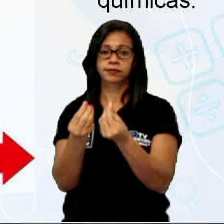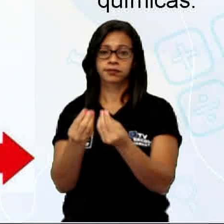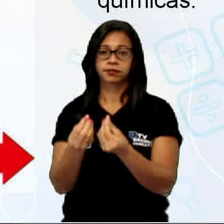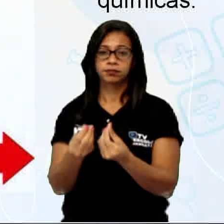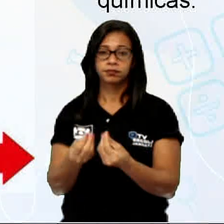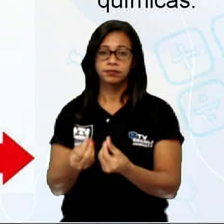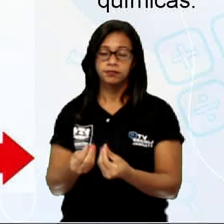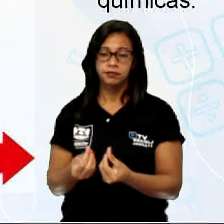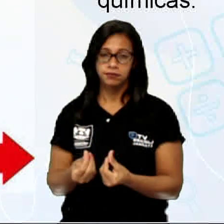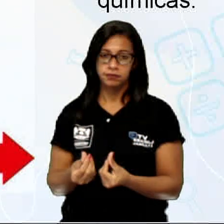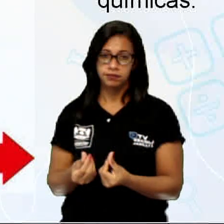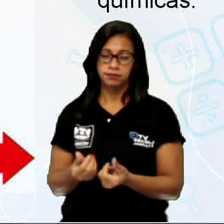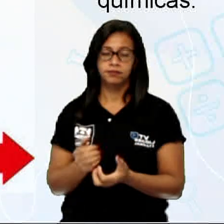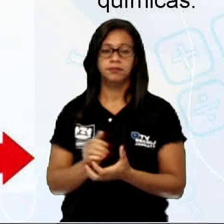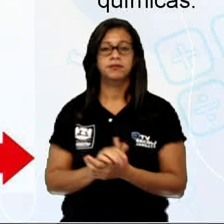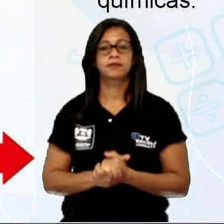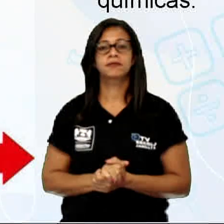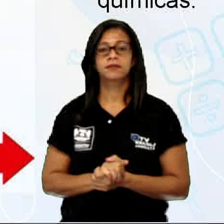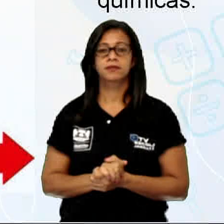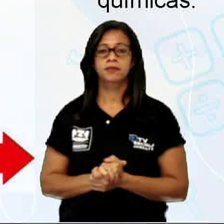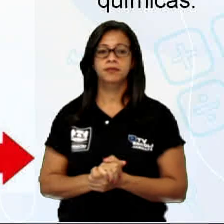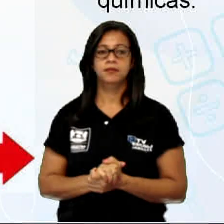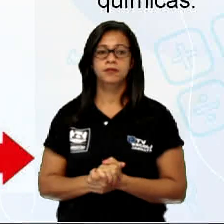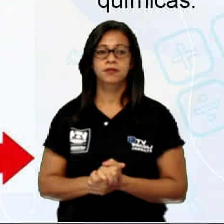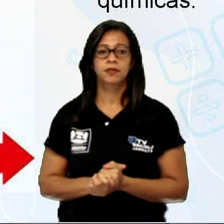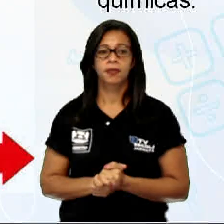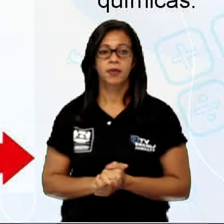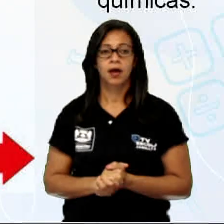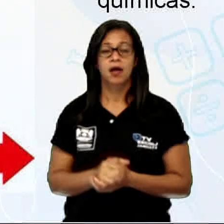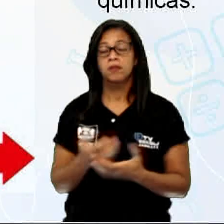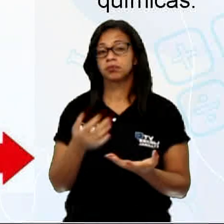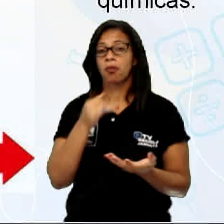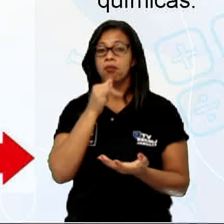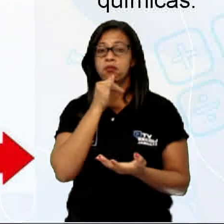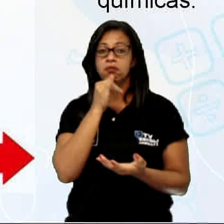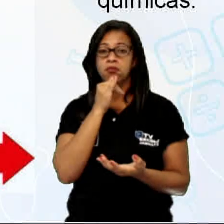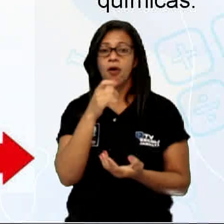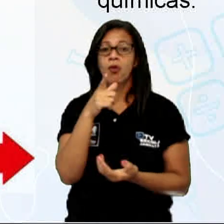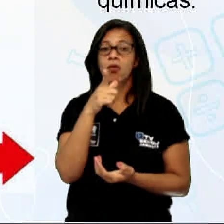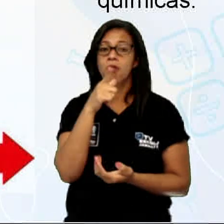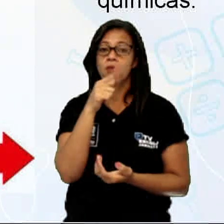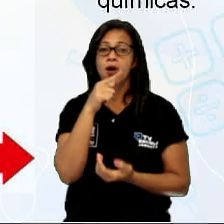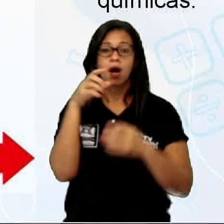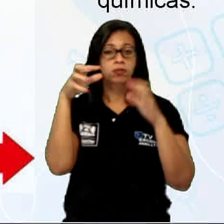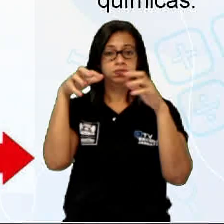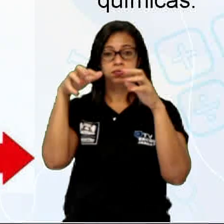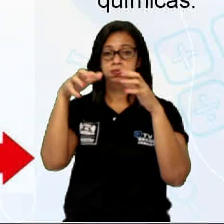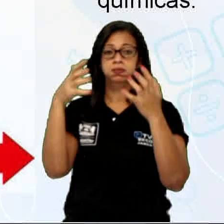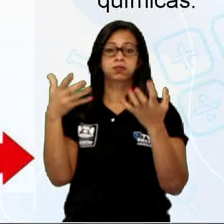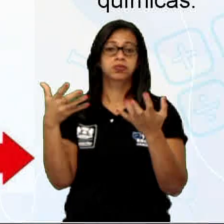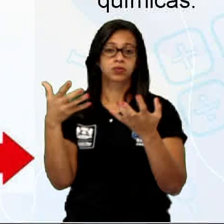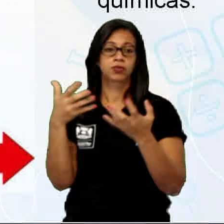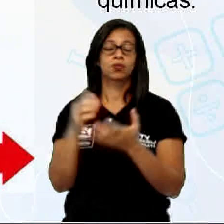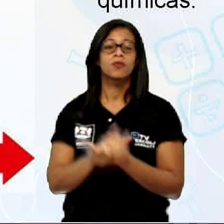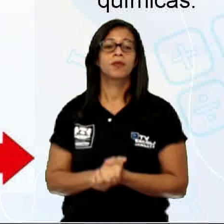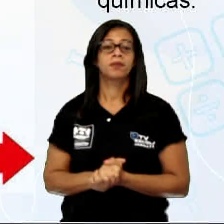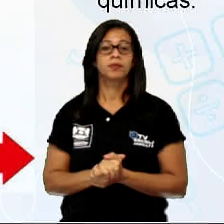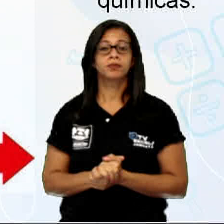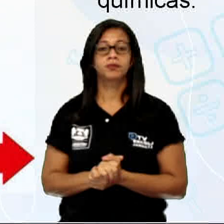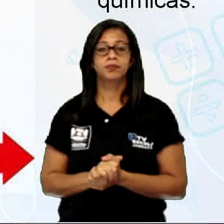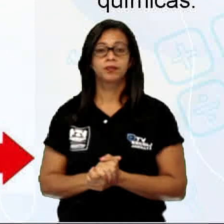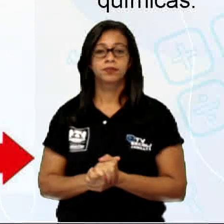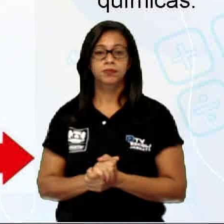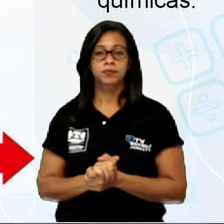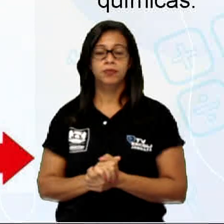menores. Com a presença da água, a matéria orgânica ela vai